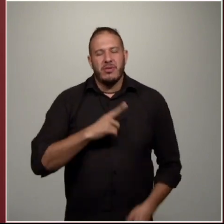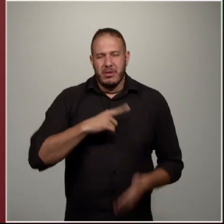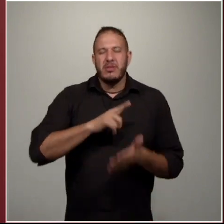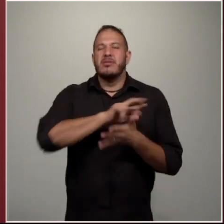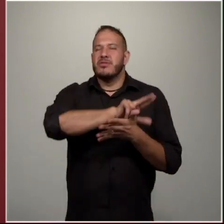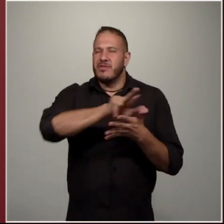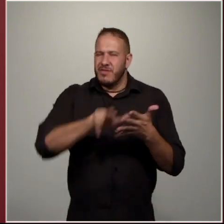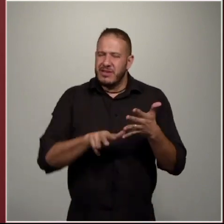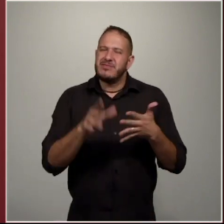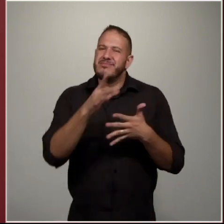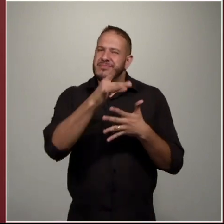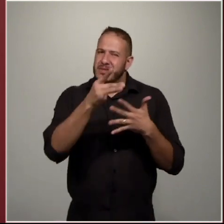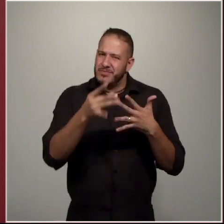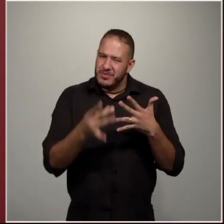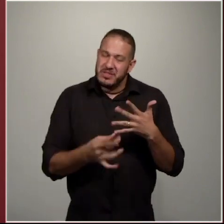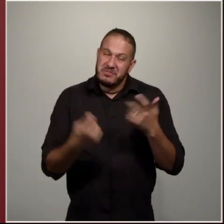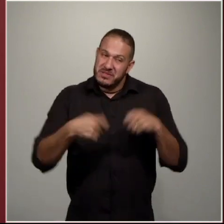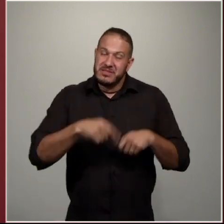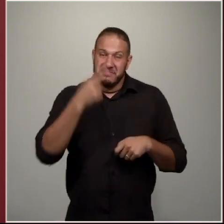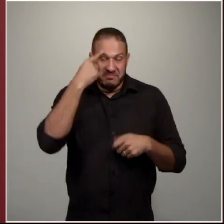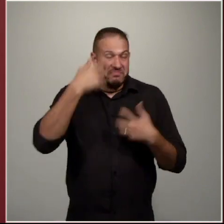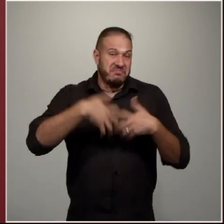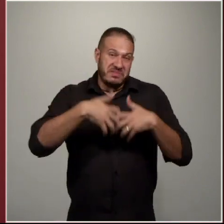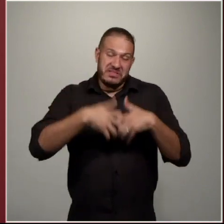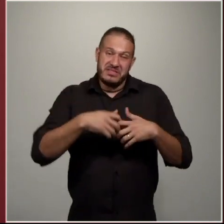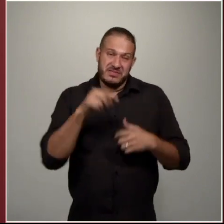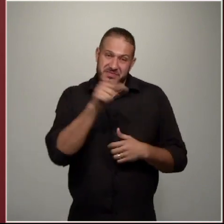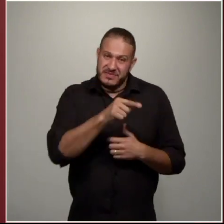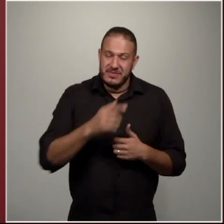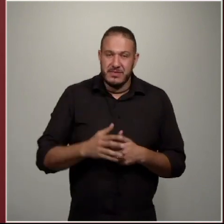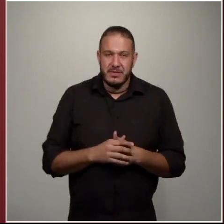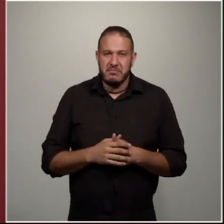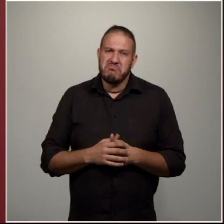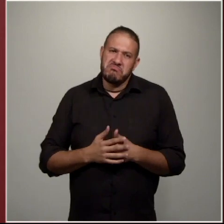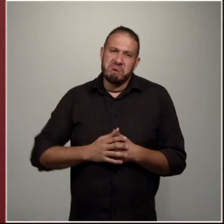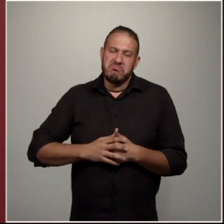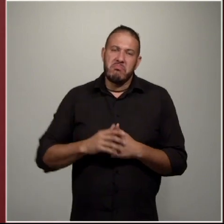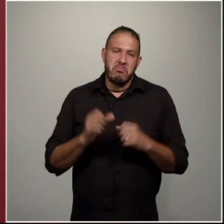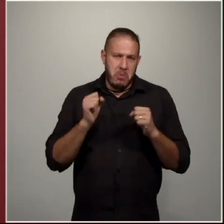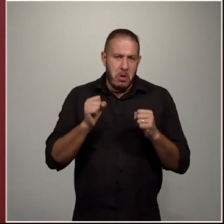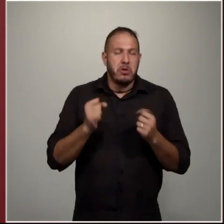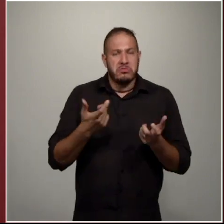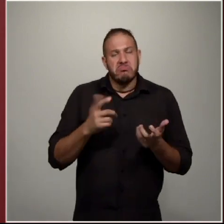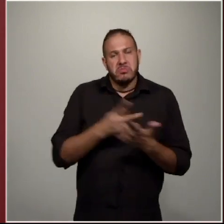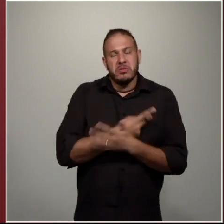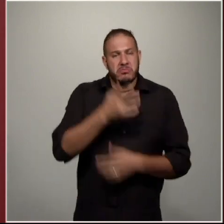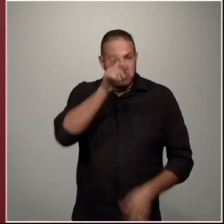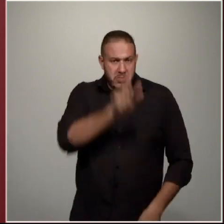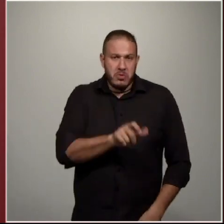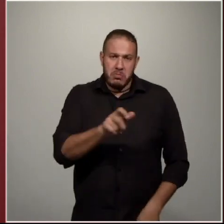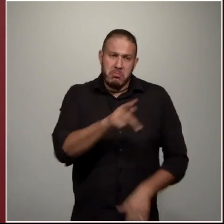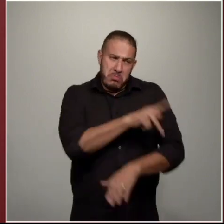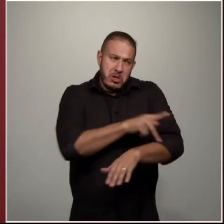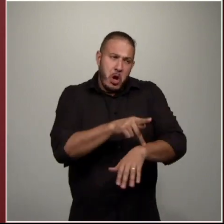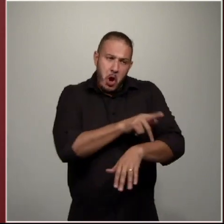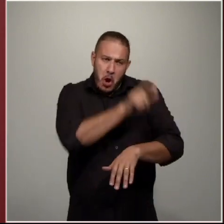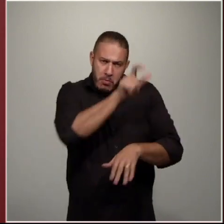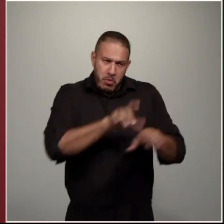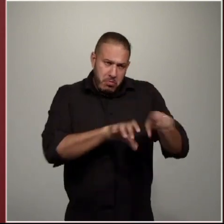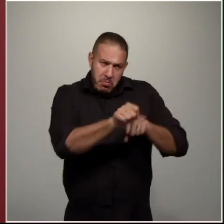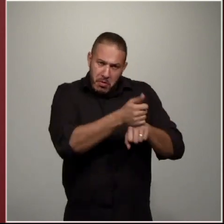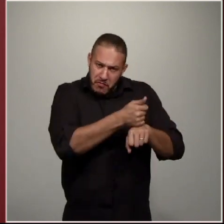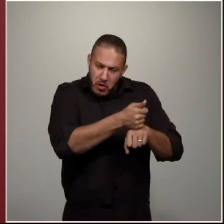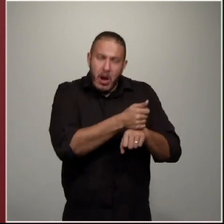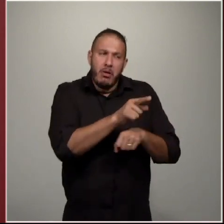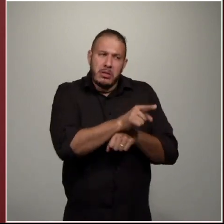que que precisam ser pensados né é certamente o pedagogo está preparado para trabalhar sim em